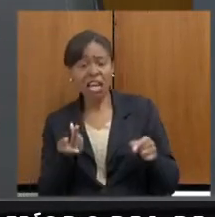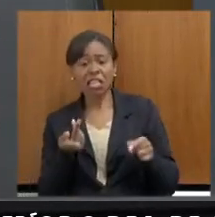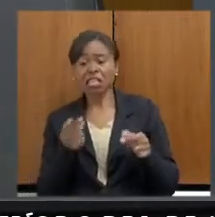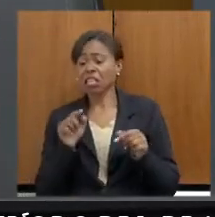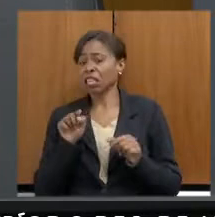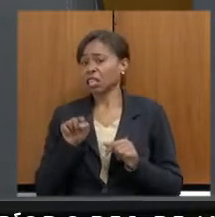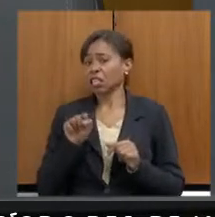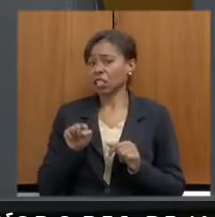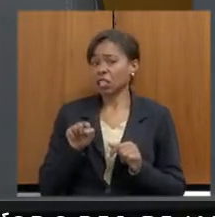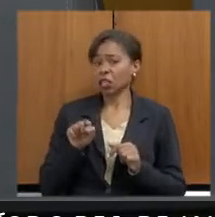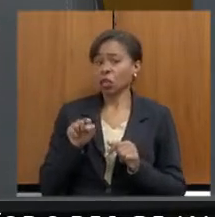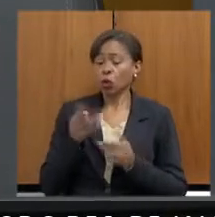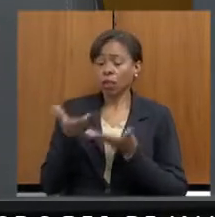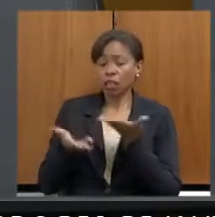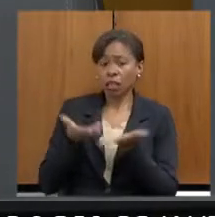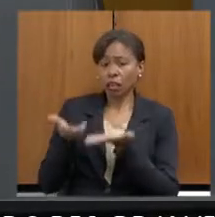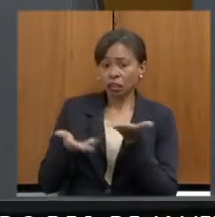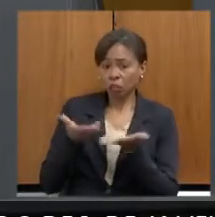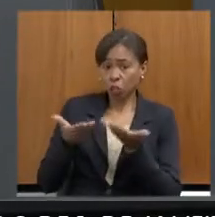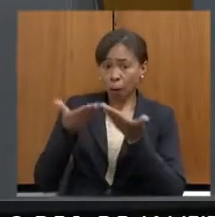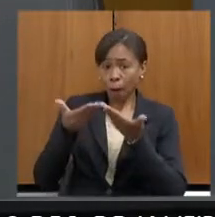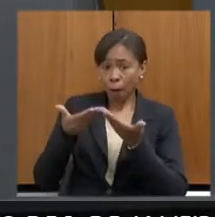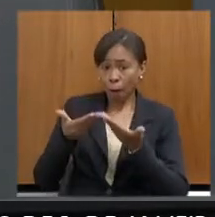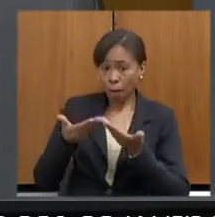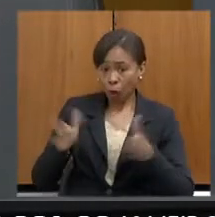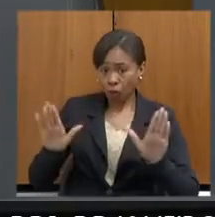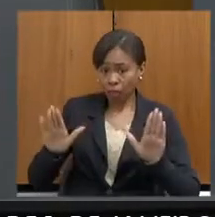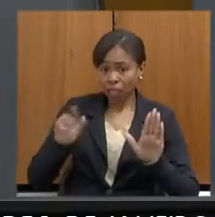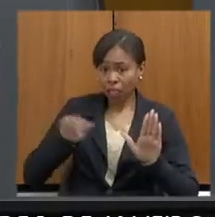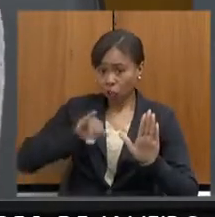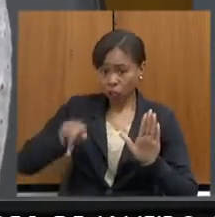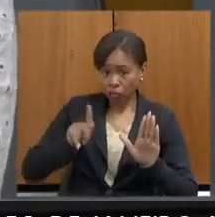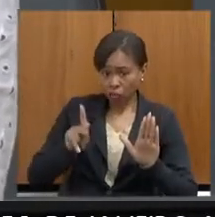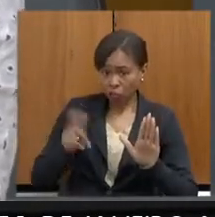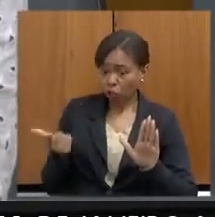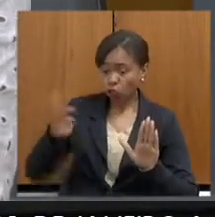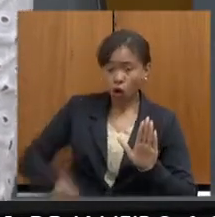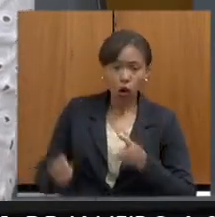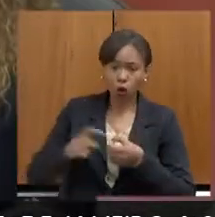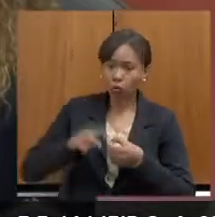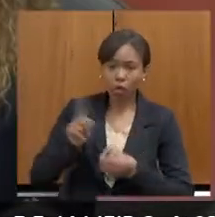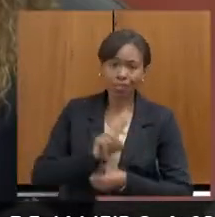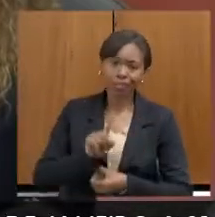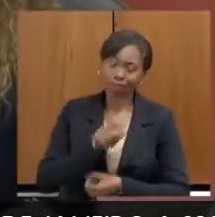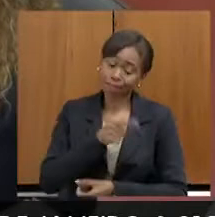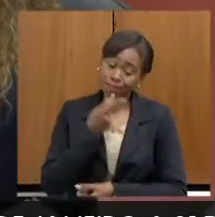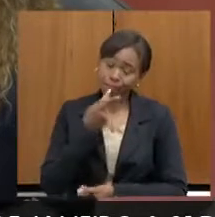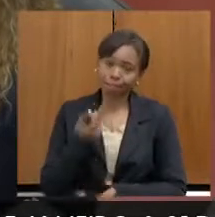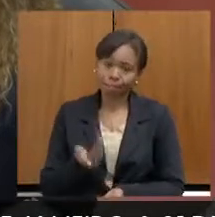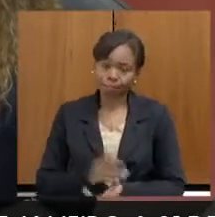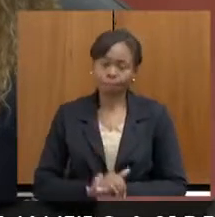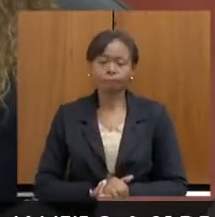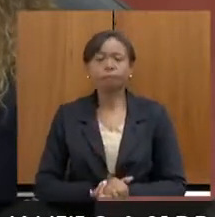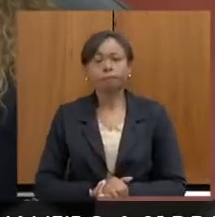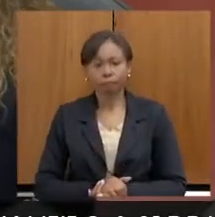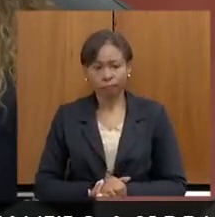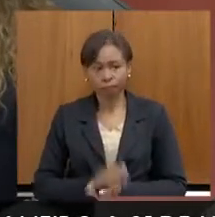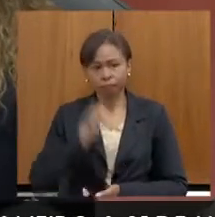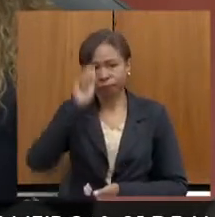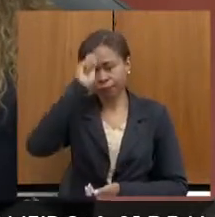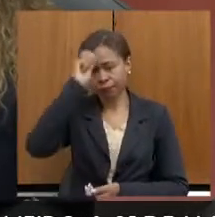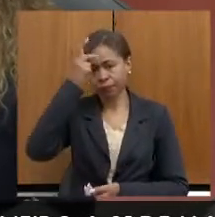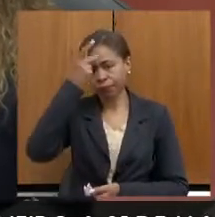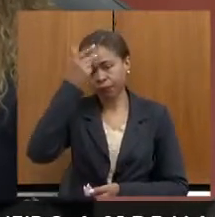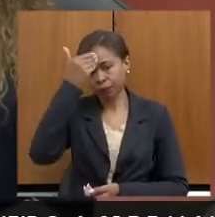não restabelecerá o serviço Porta Aberta do Júlia Kubitschek e obrigado Ana Paula é